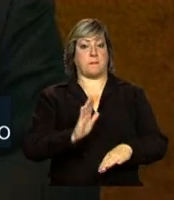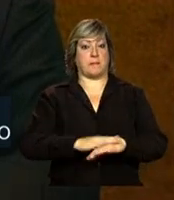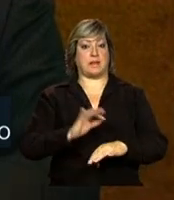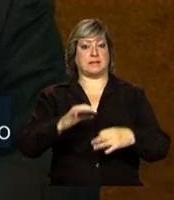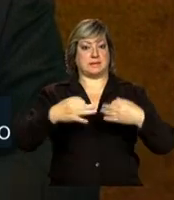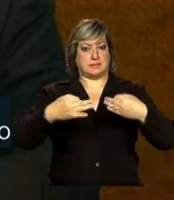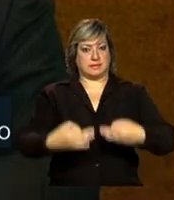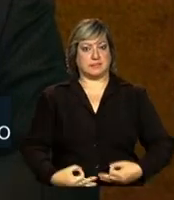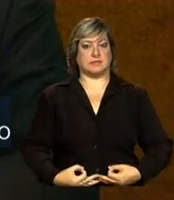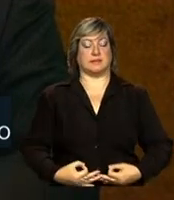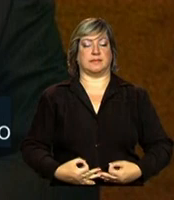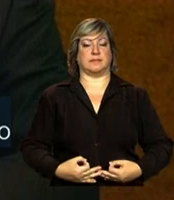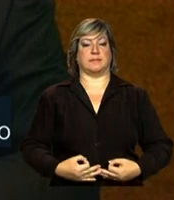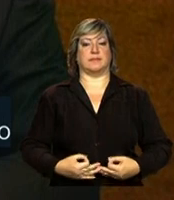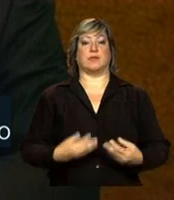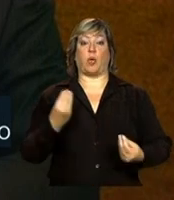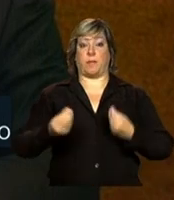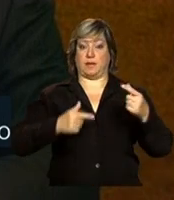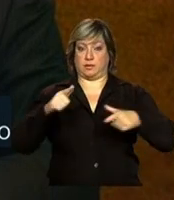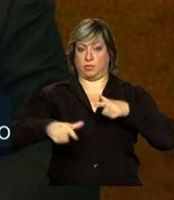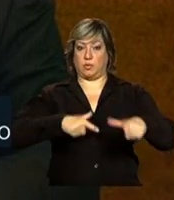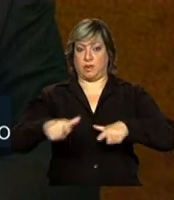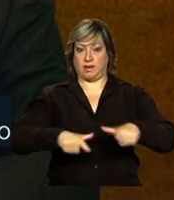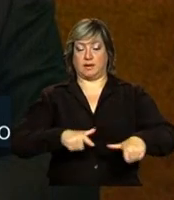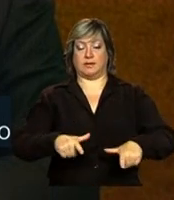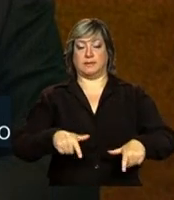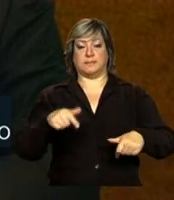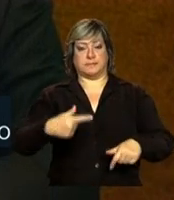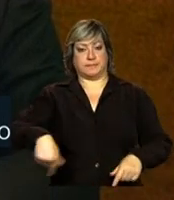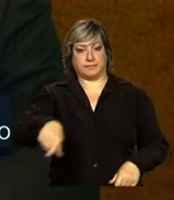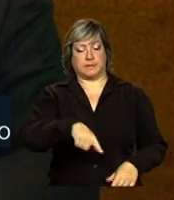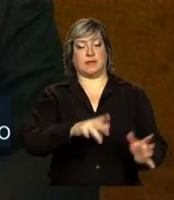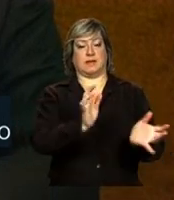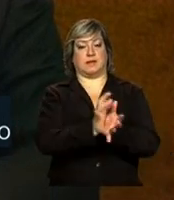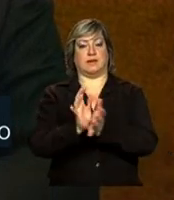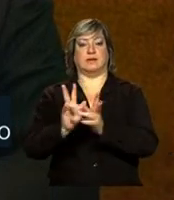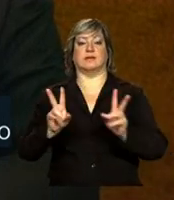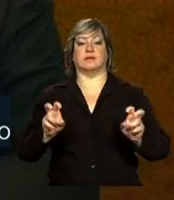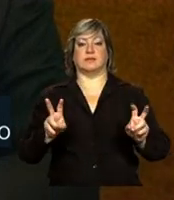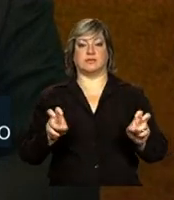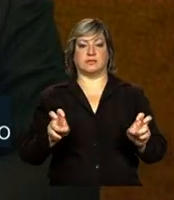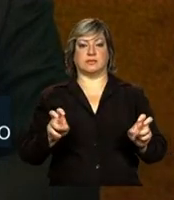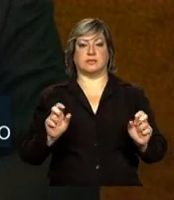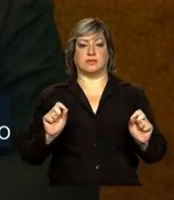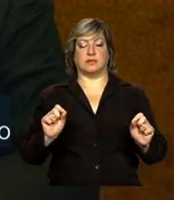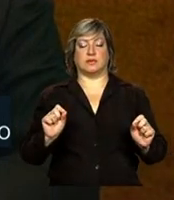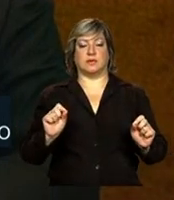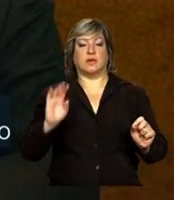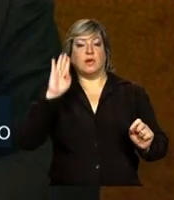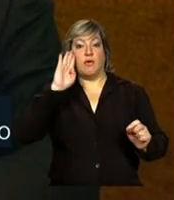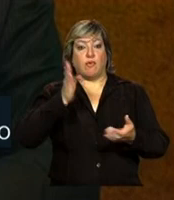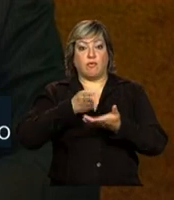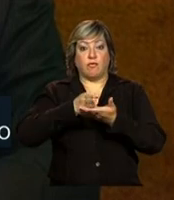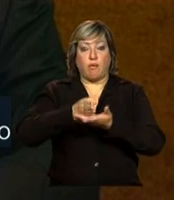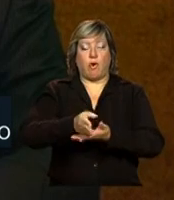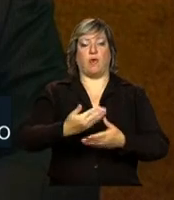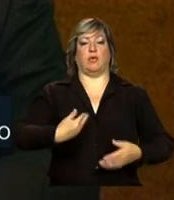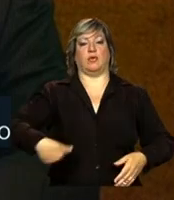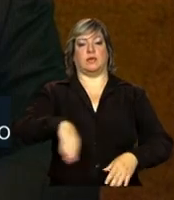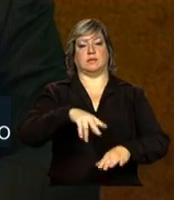precisa de atuar Nessas questões que tocam o nosso